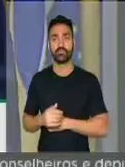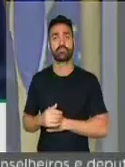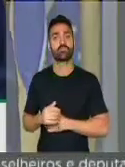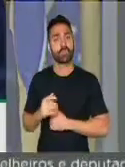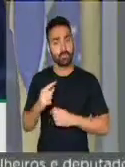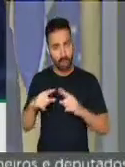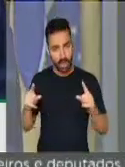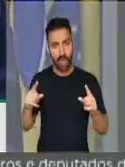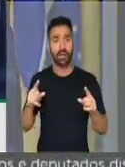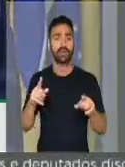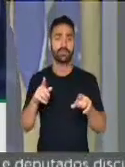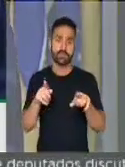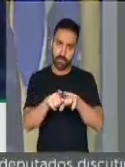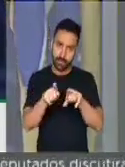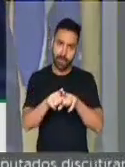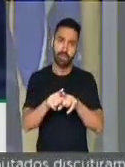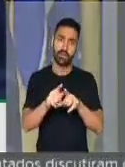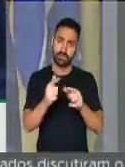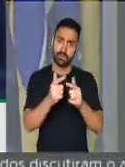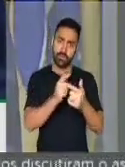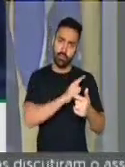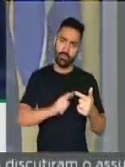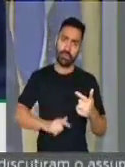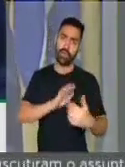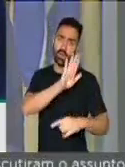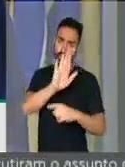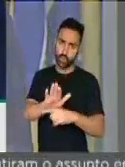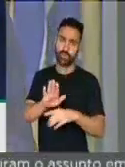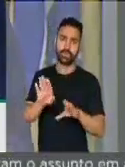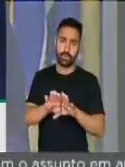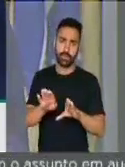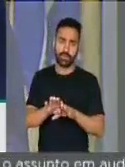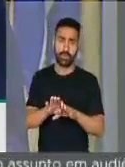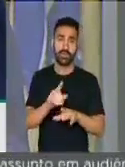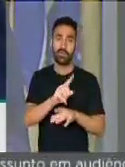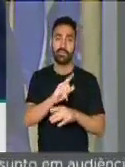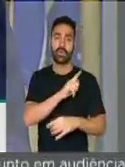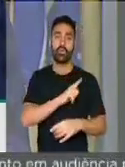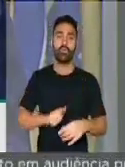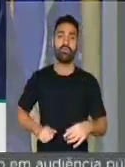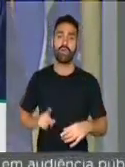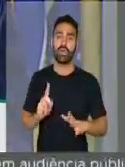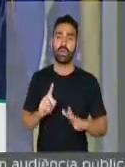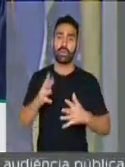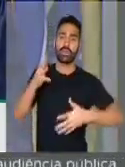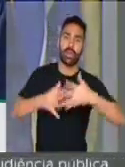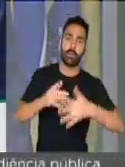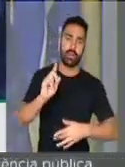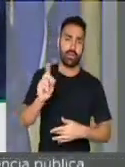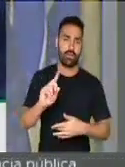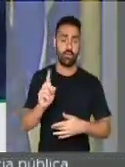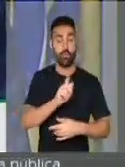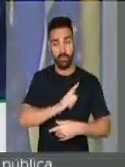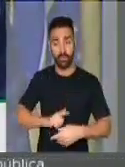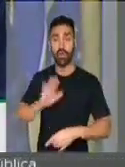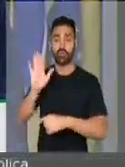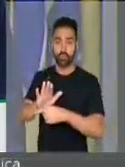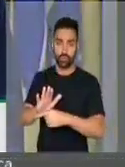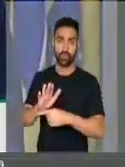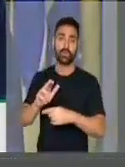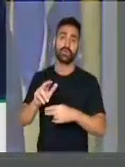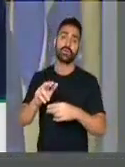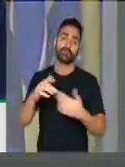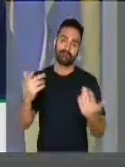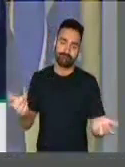governo do Estado, porque, ao invés de dificultar, facilitou. E o Piauí vai